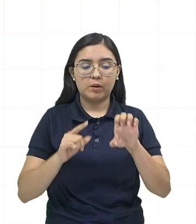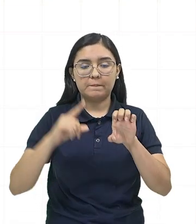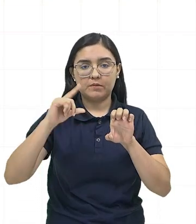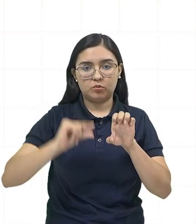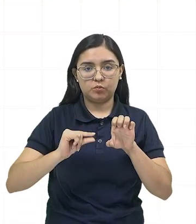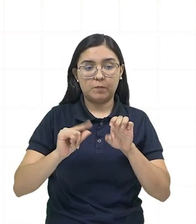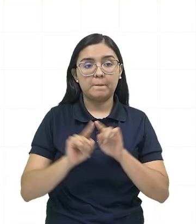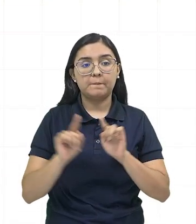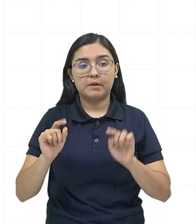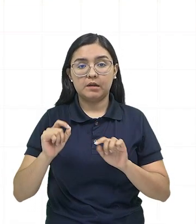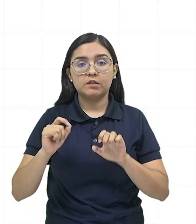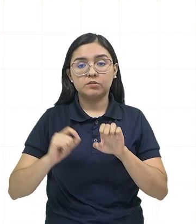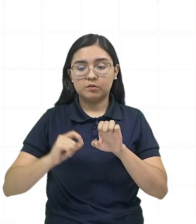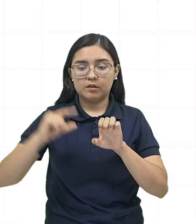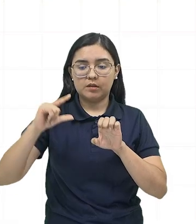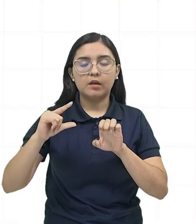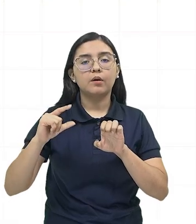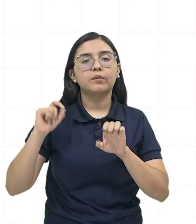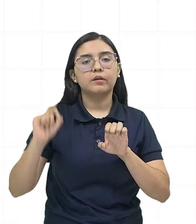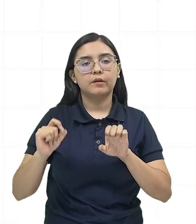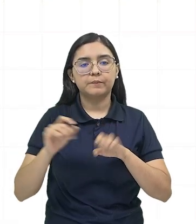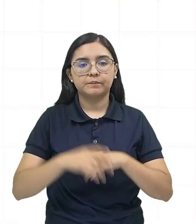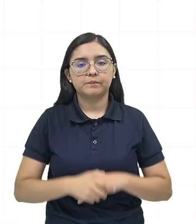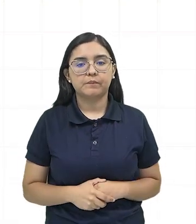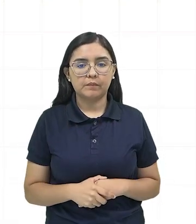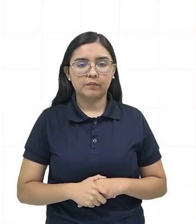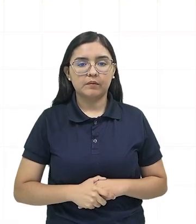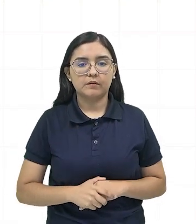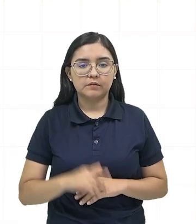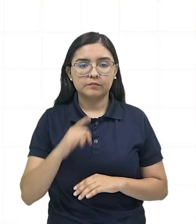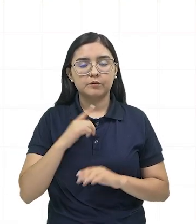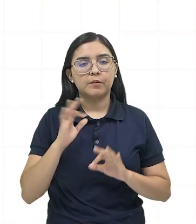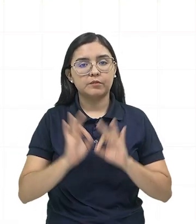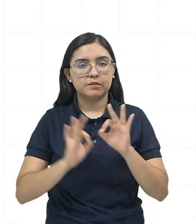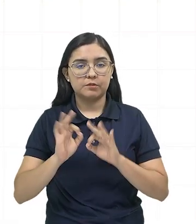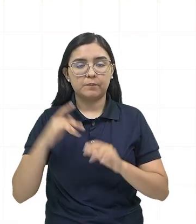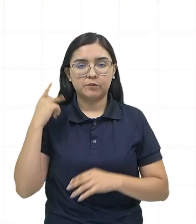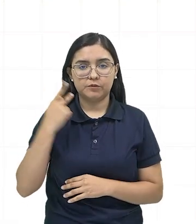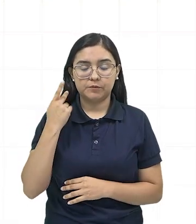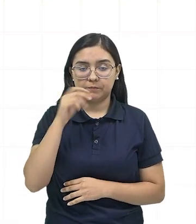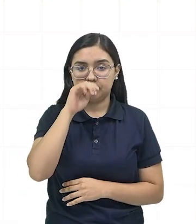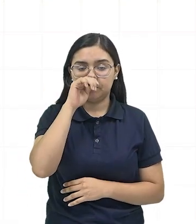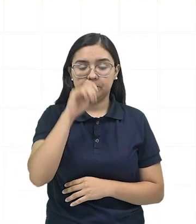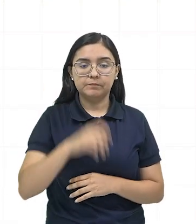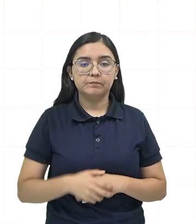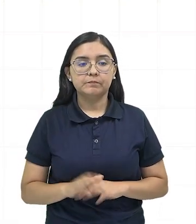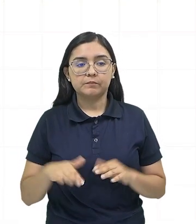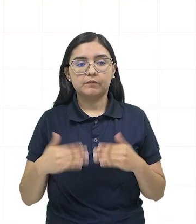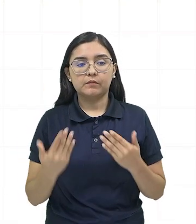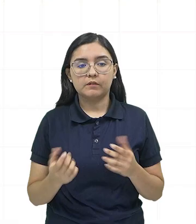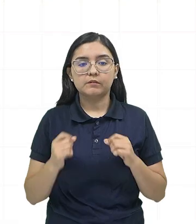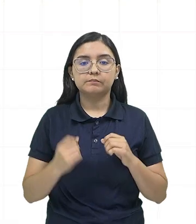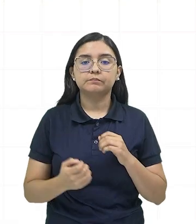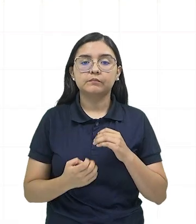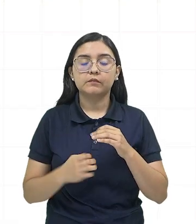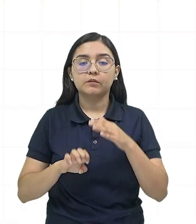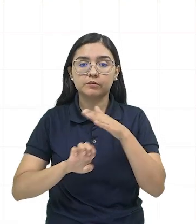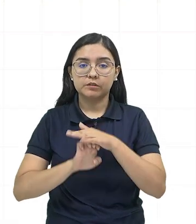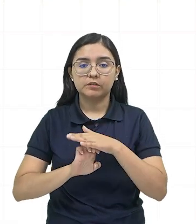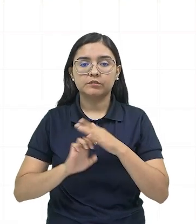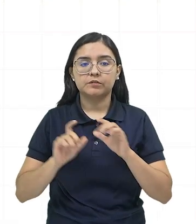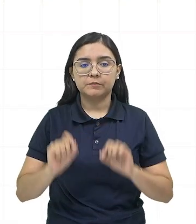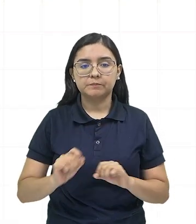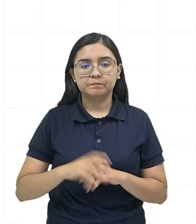Ou com E maiúsculo, estou falando aí de uma organização política, tá bom? O Estado é uma